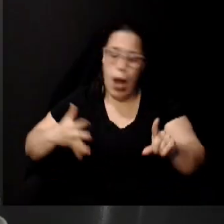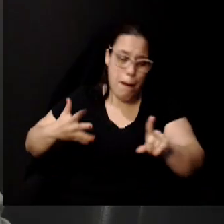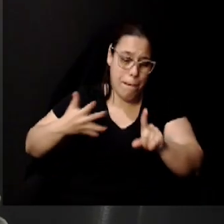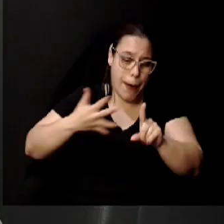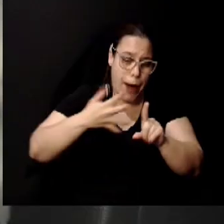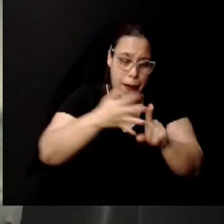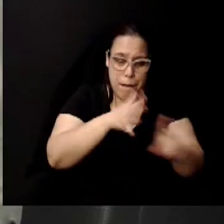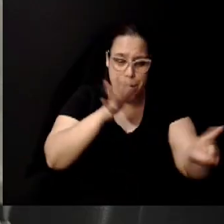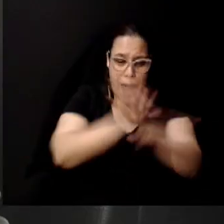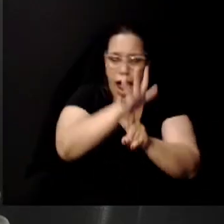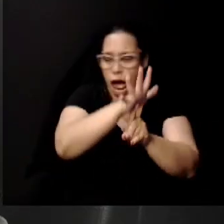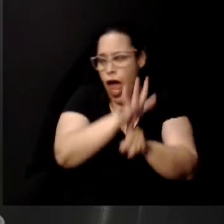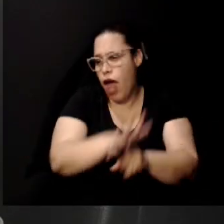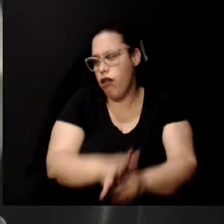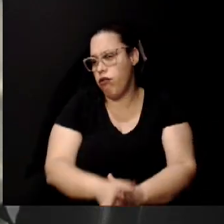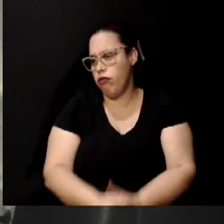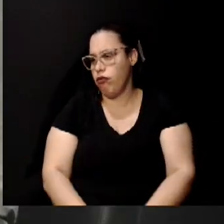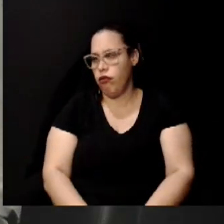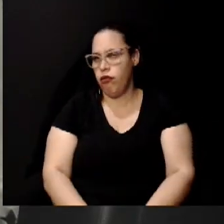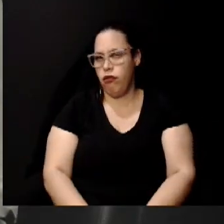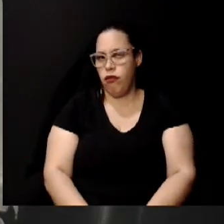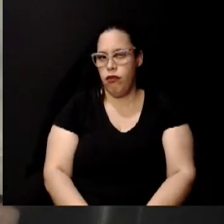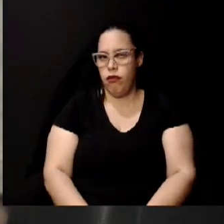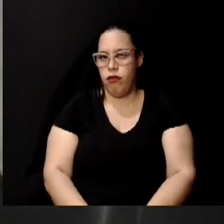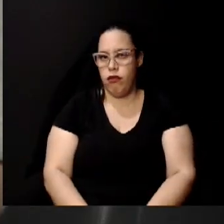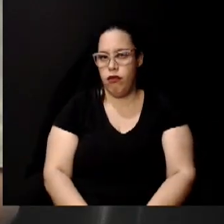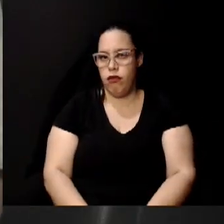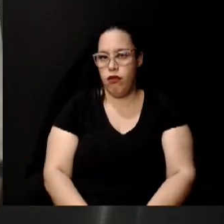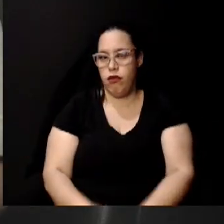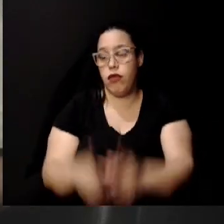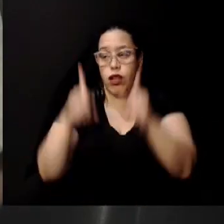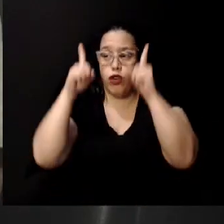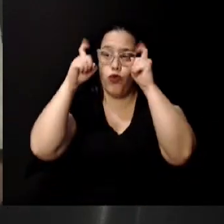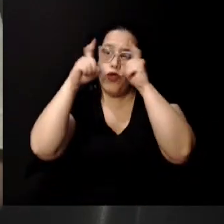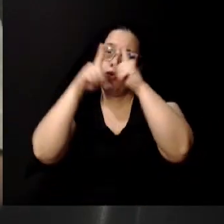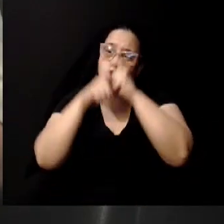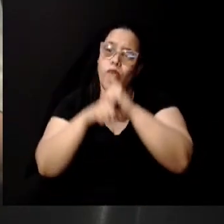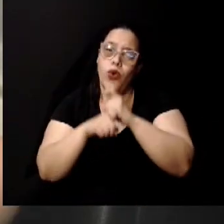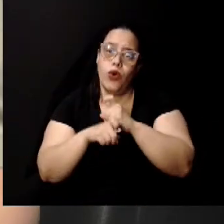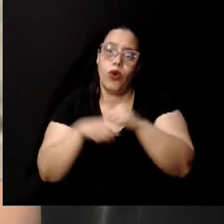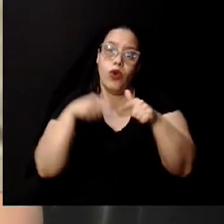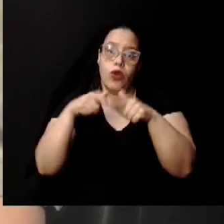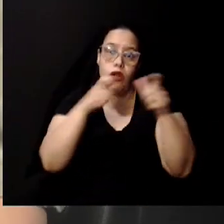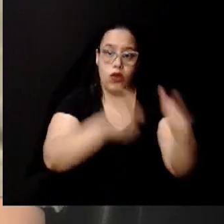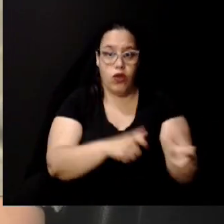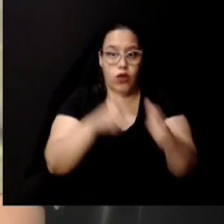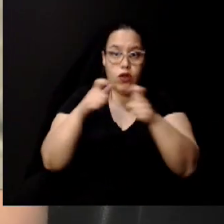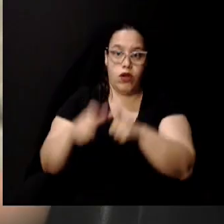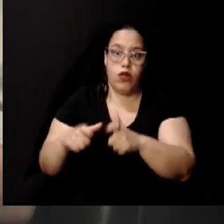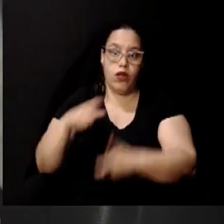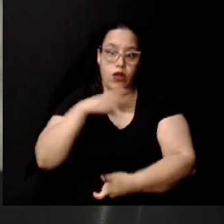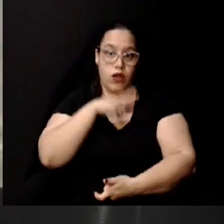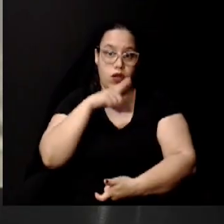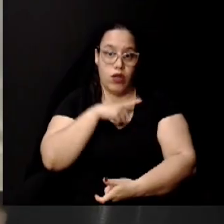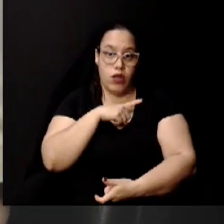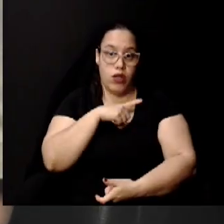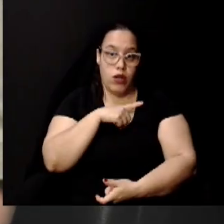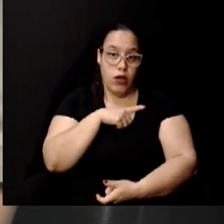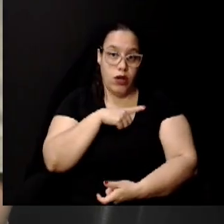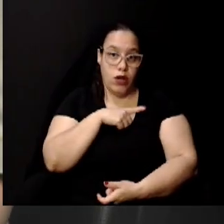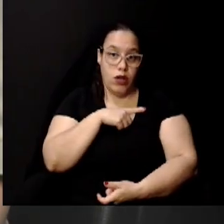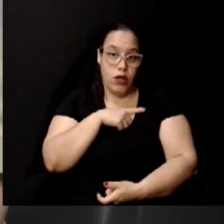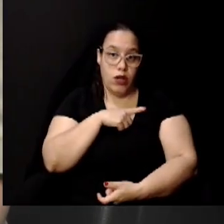Ela tá numa situação difícil, trabalha no mesmo local em que você tem trabalhadores que têm regimes de